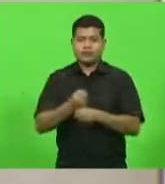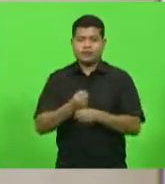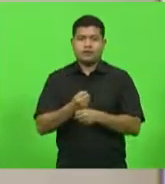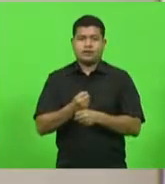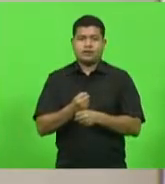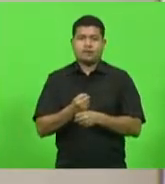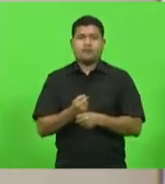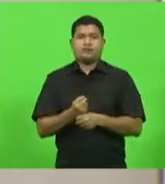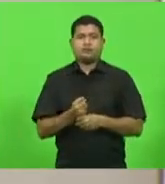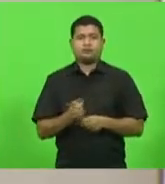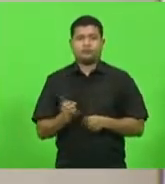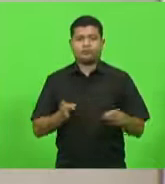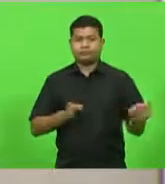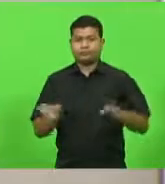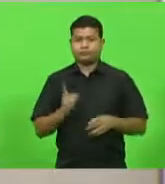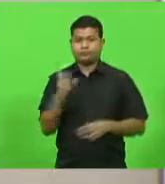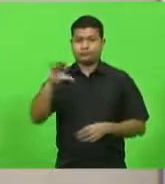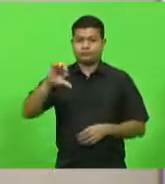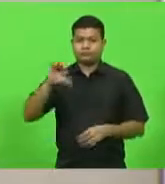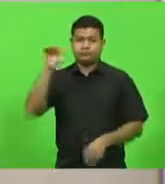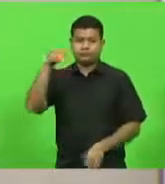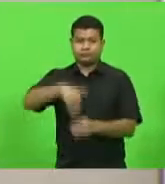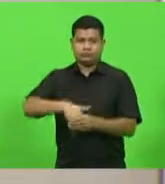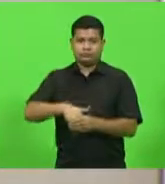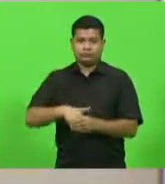da 19ª Legislatura.